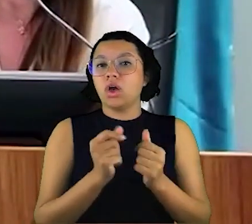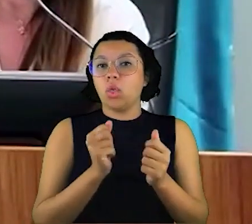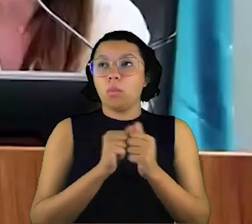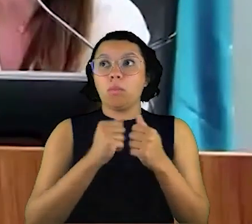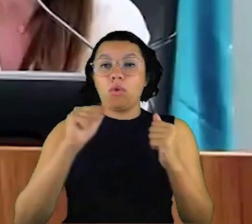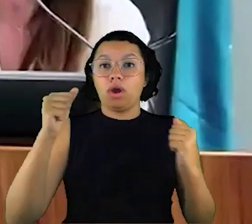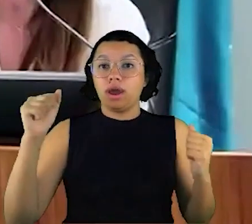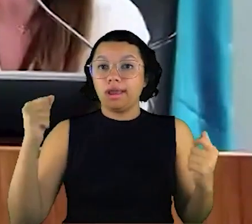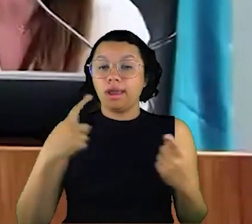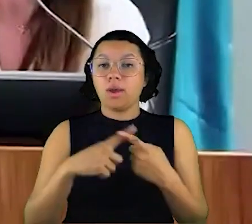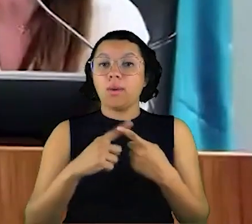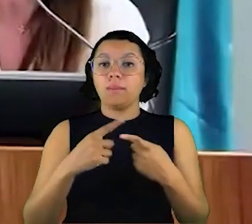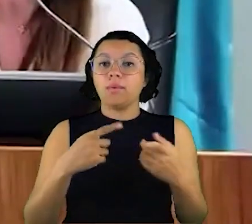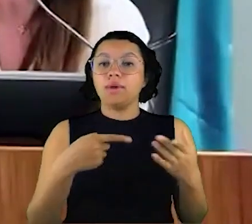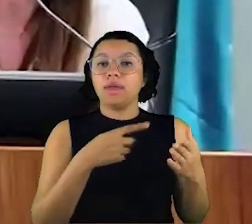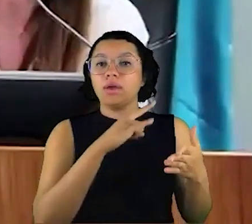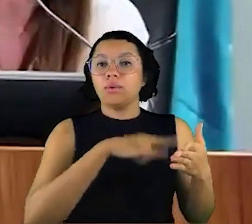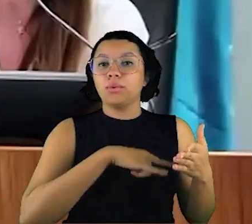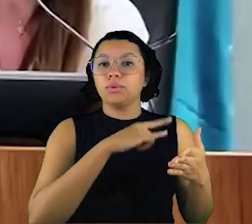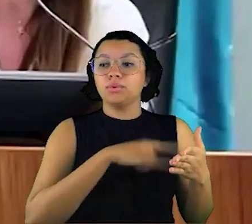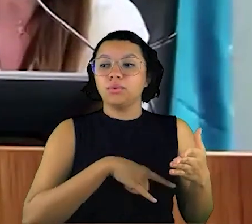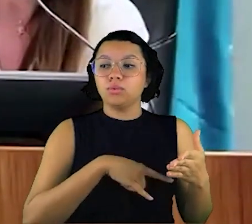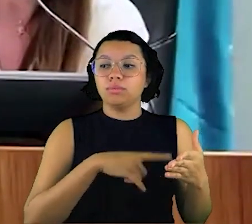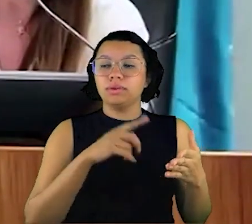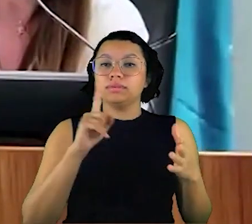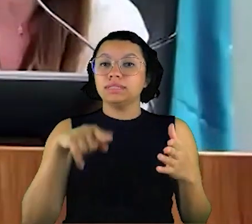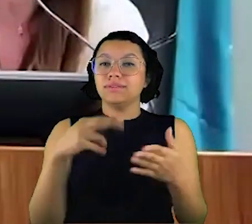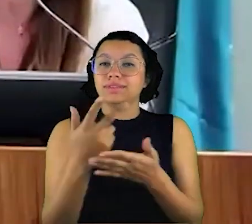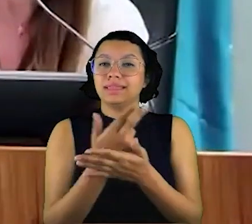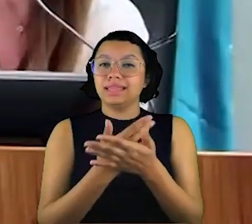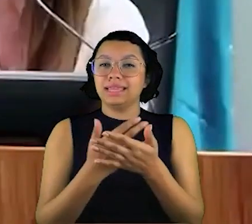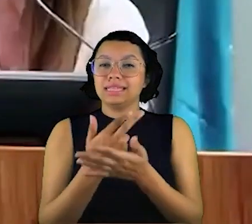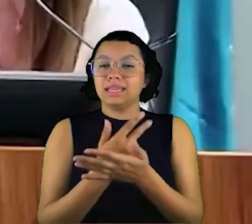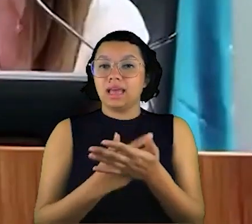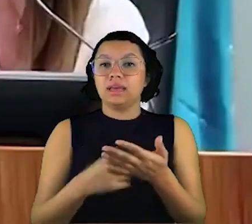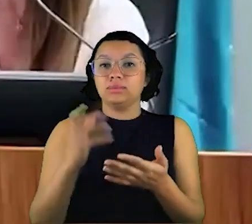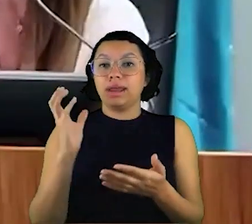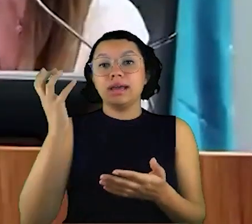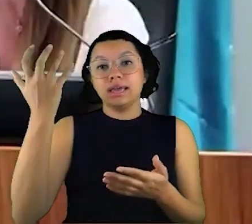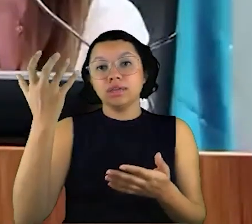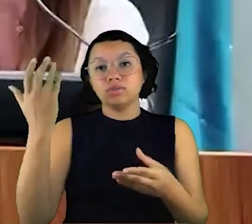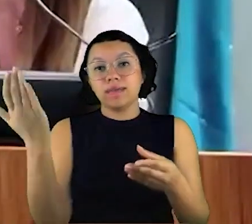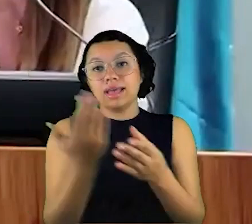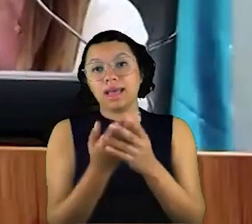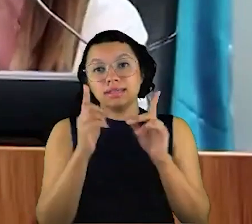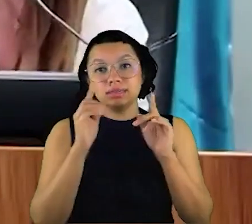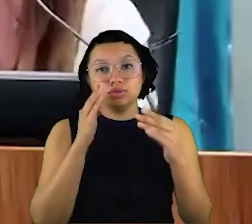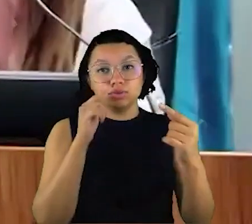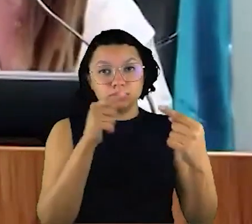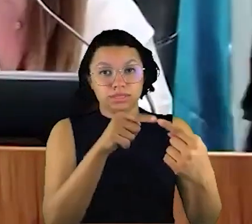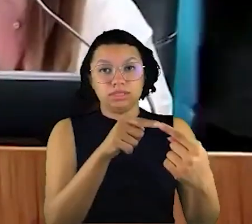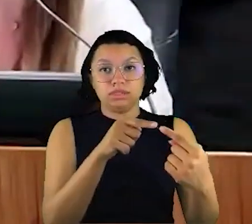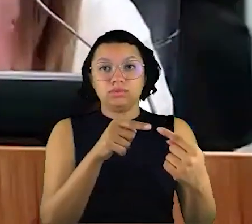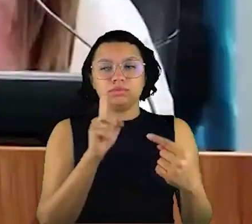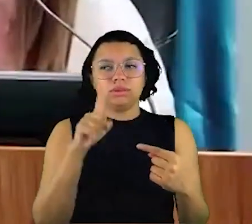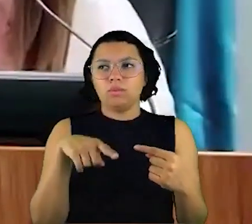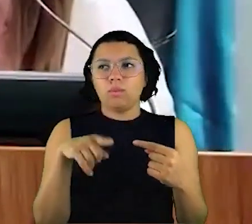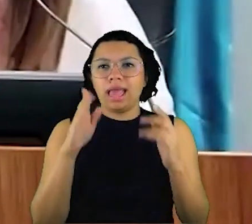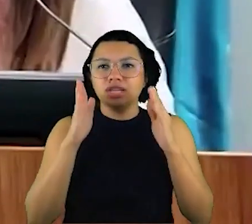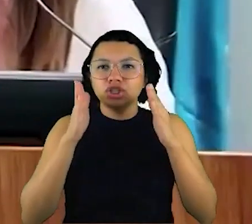bastante expressivo, porque o edital, ele obviamente estava desenhado para resolver casos específicos. Não